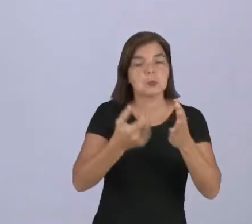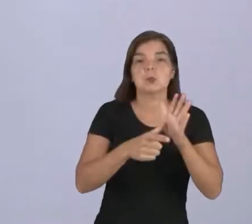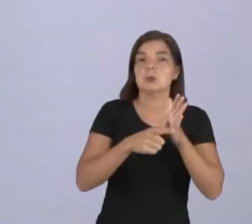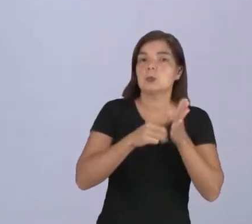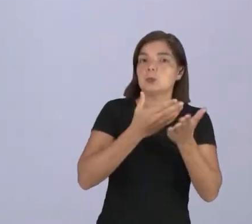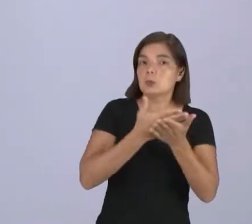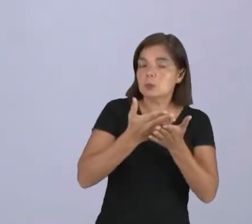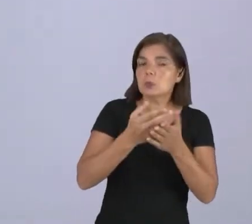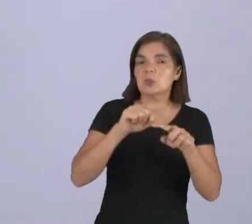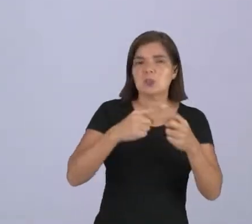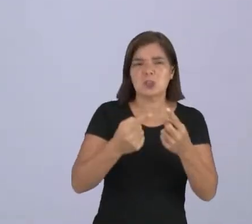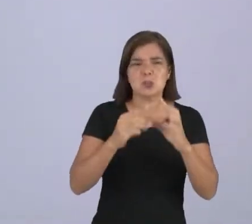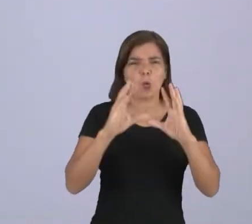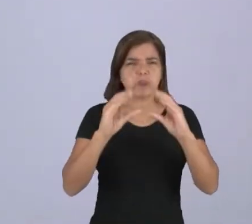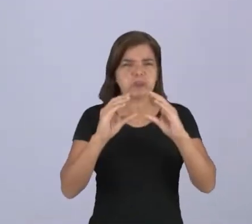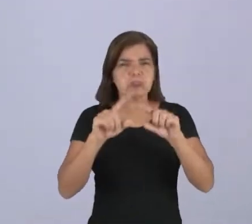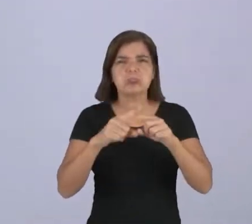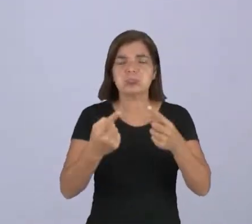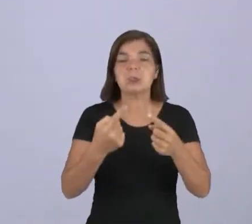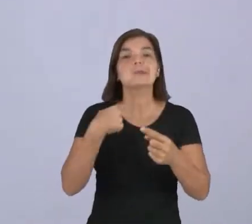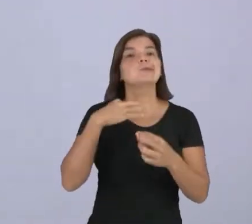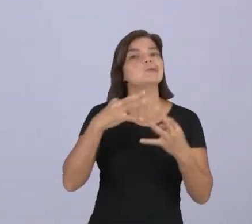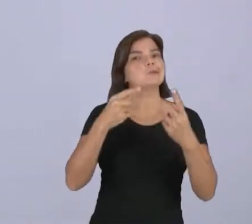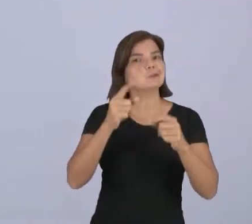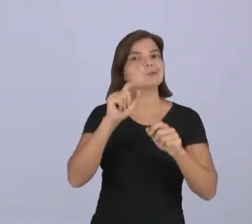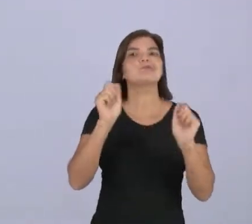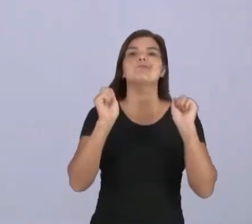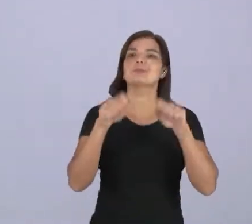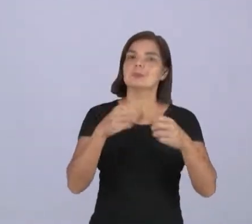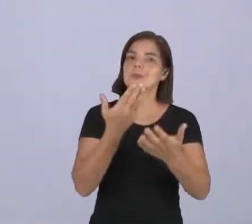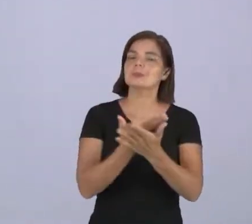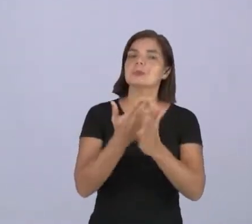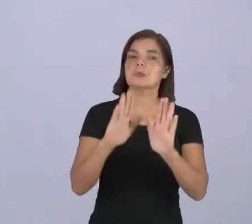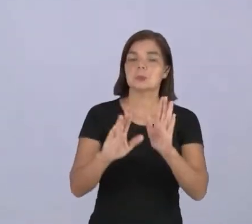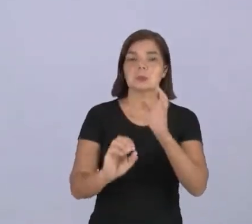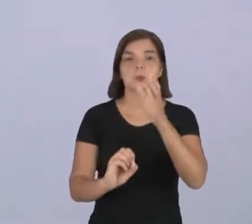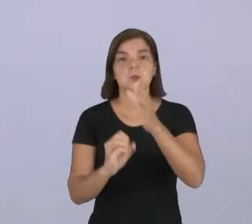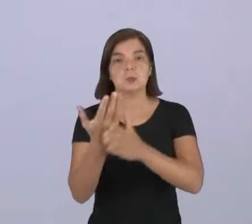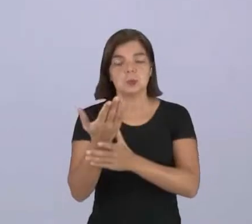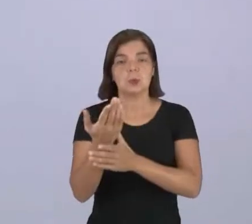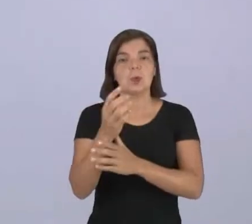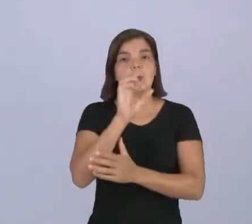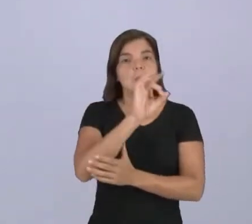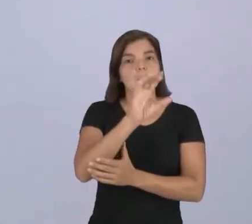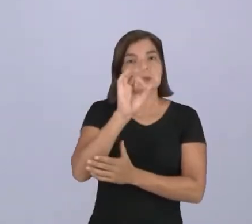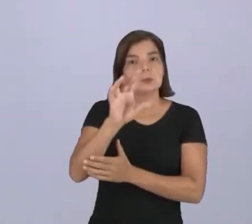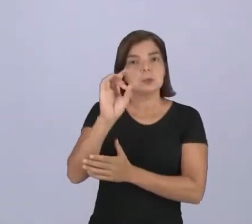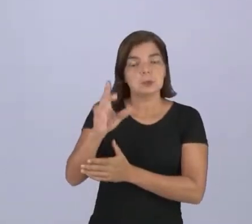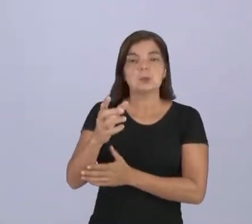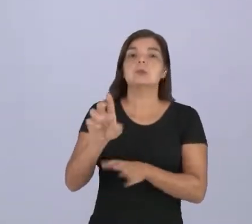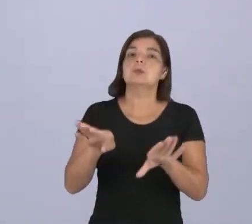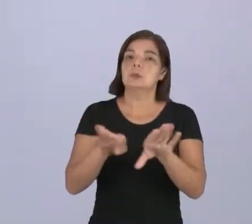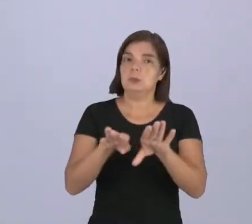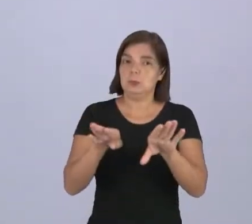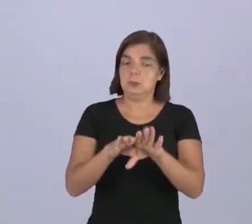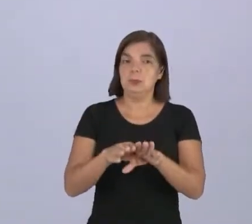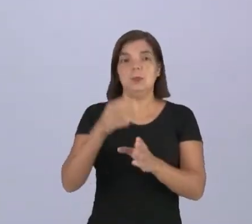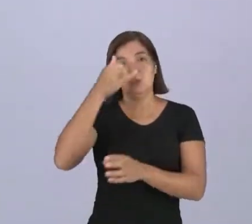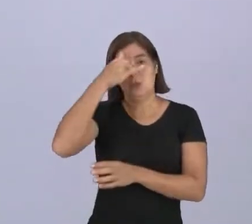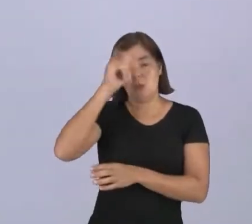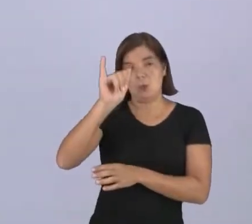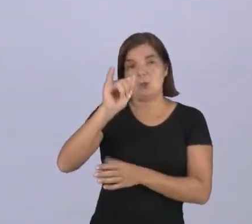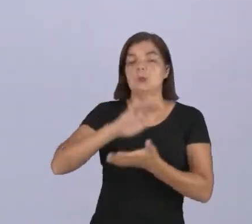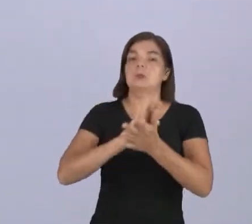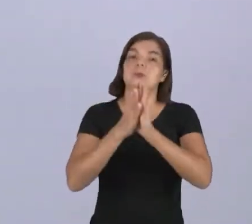frente, Observar se não estão muito machucadas também, que tudo isso pode acabar criando condições para cada um desses organismos acabar habitando